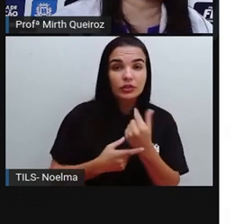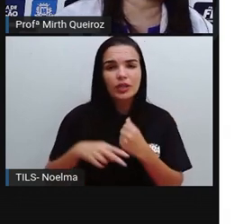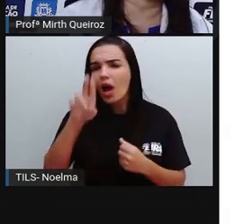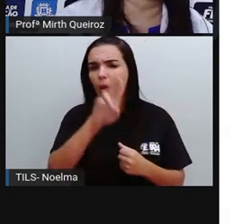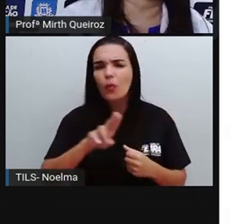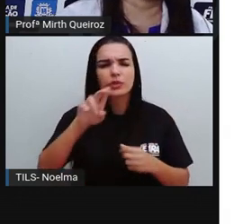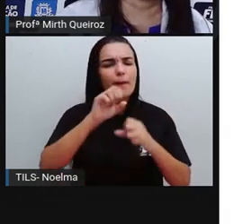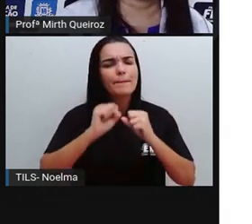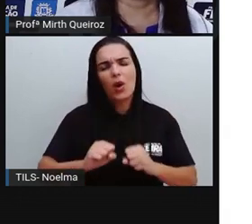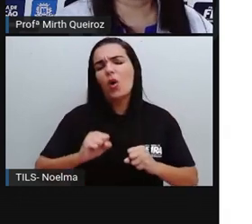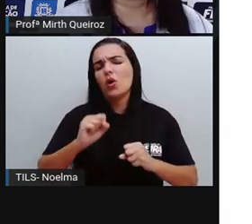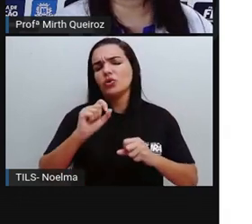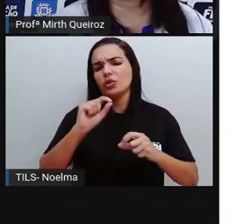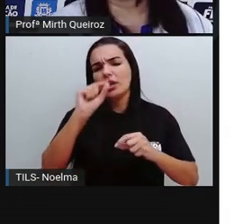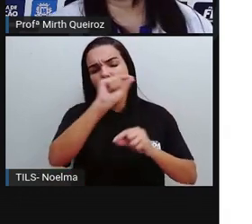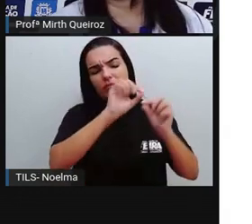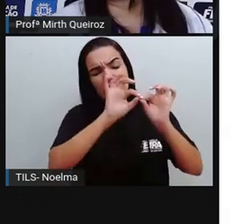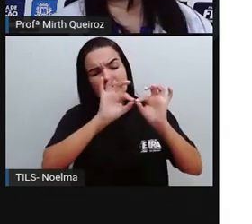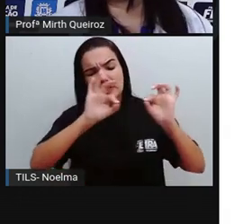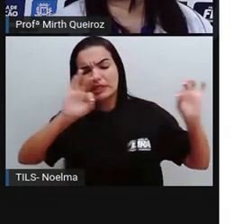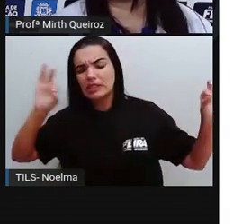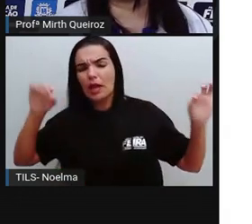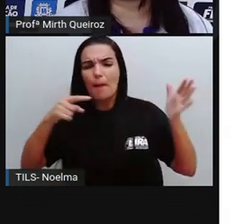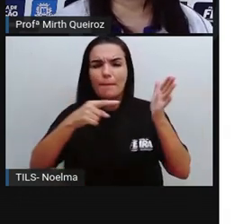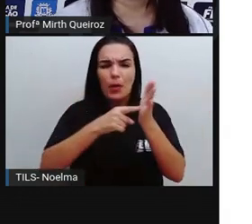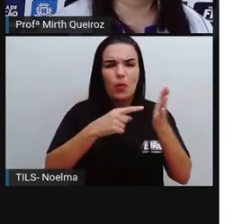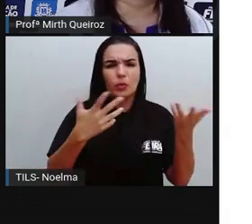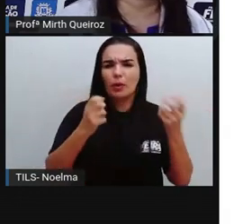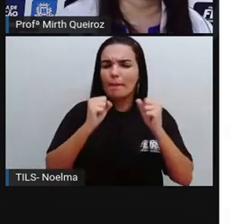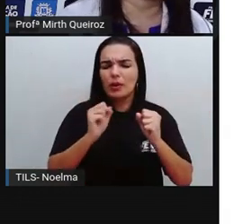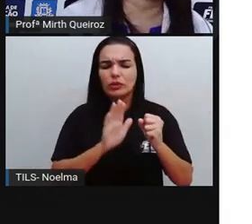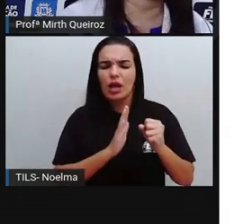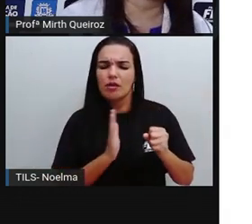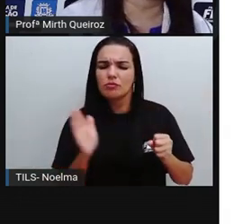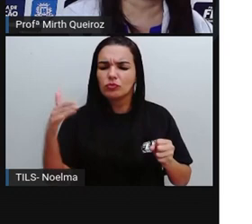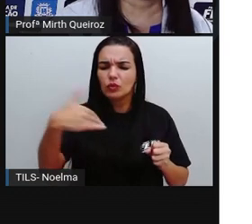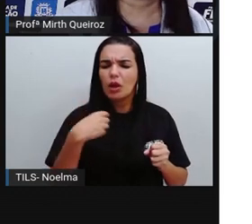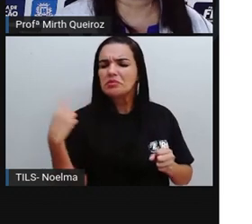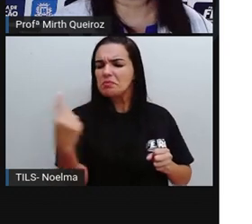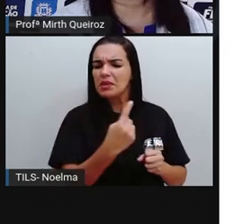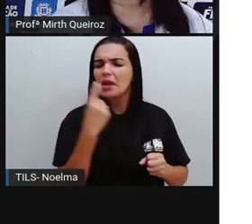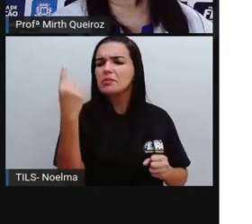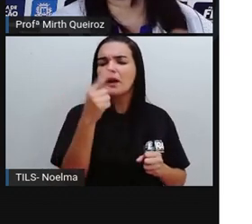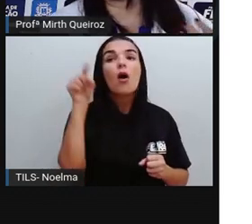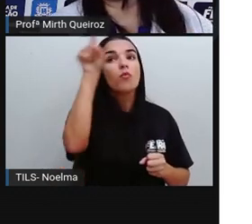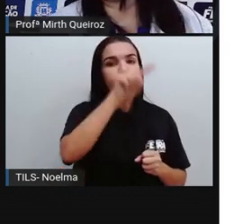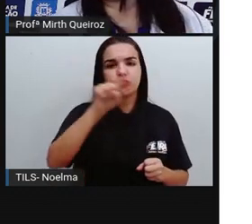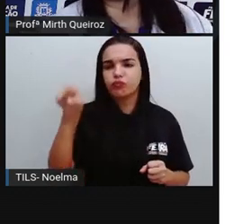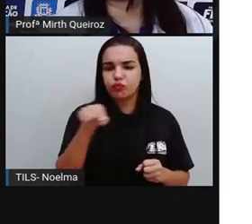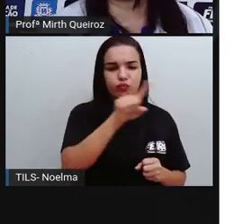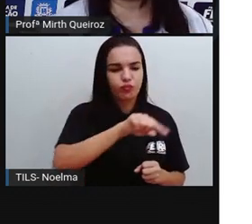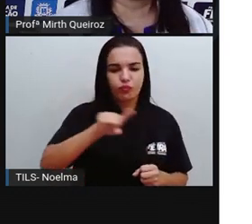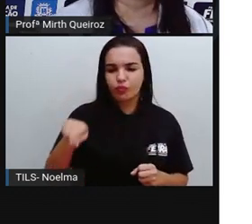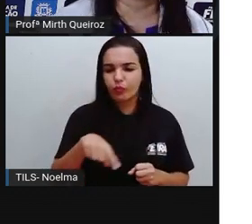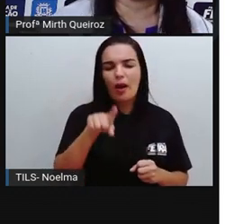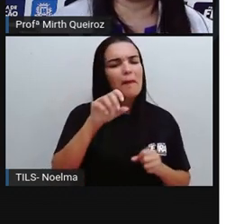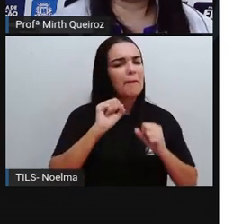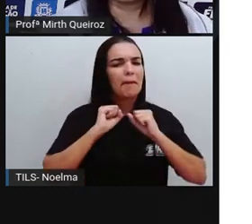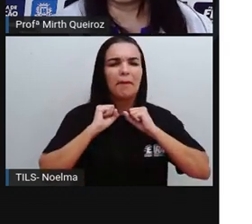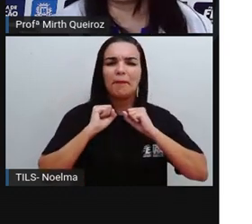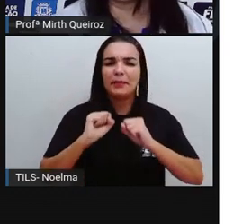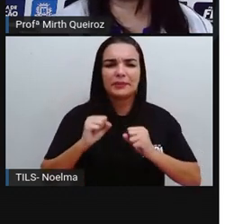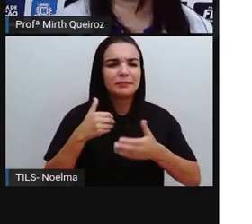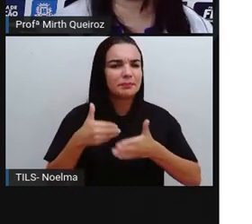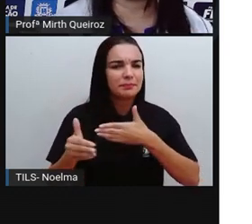colocar linhas retas, linhas diagonais, linhas paralelas, em forma de espiral, que vai